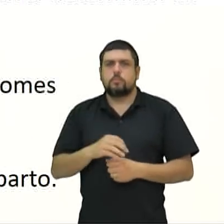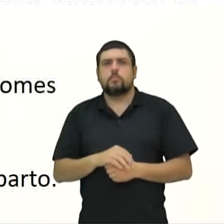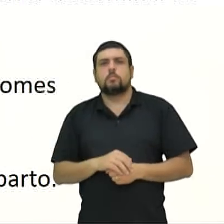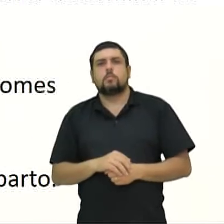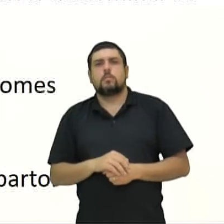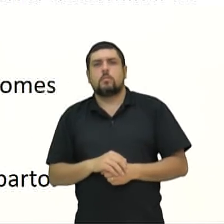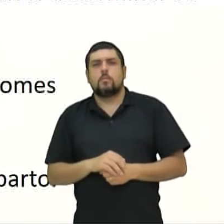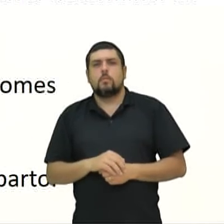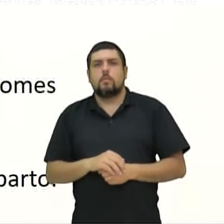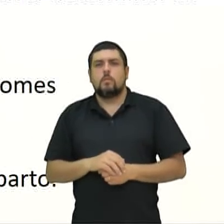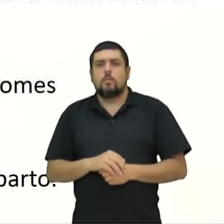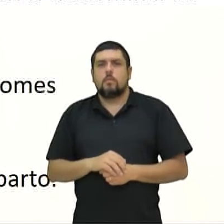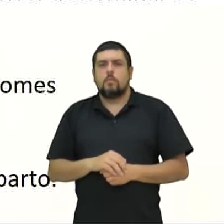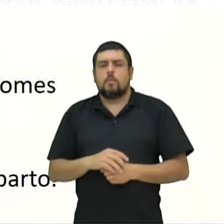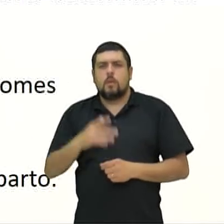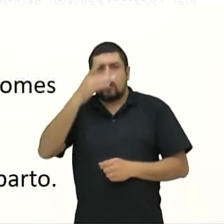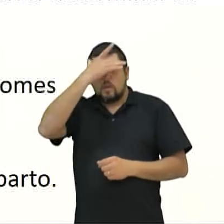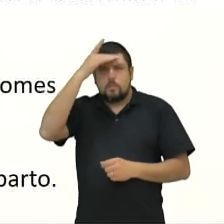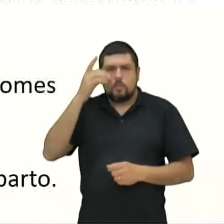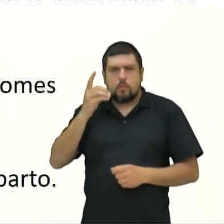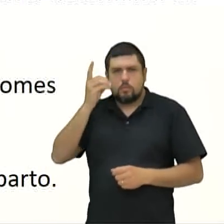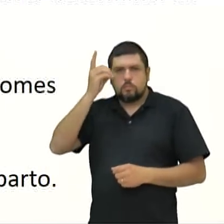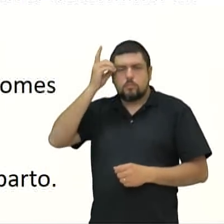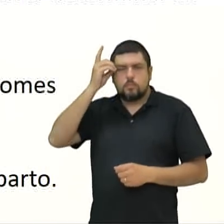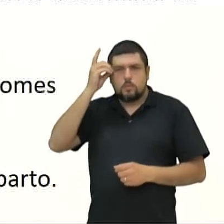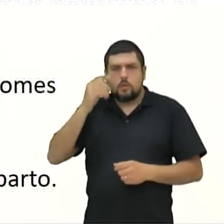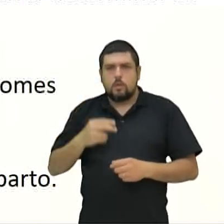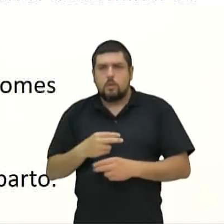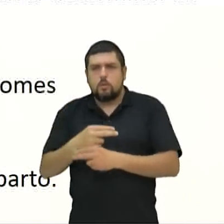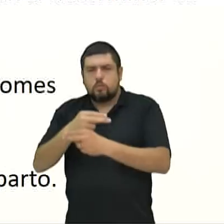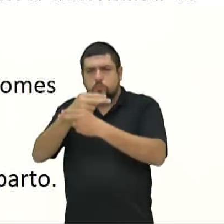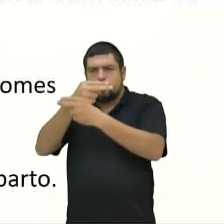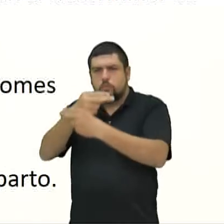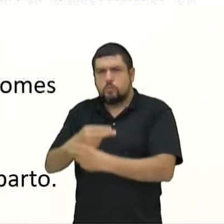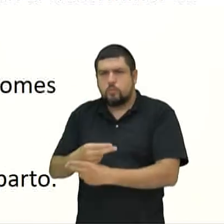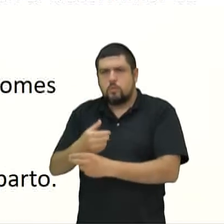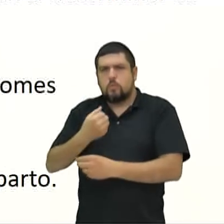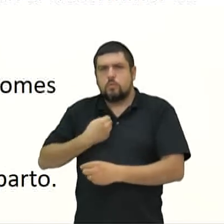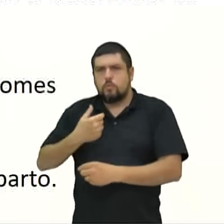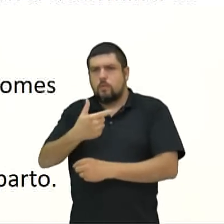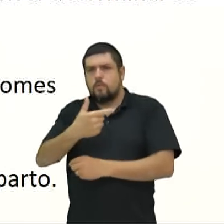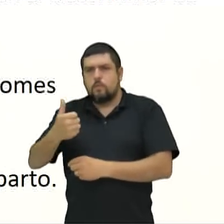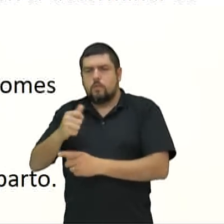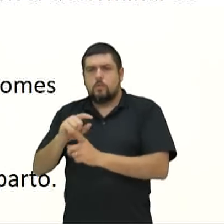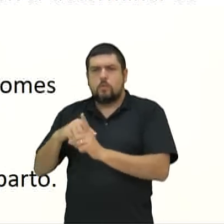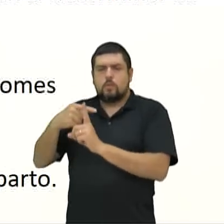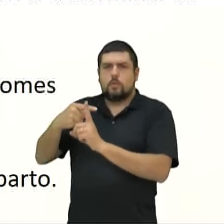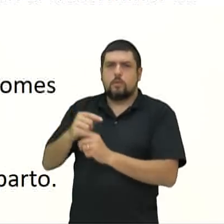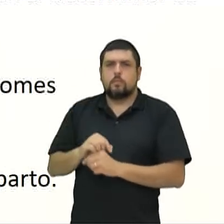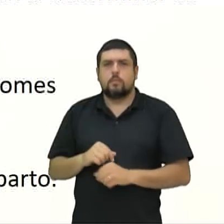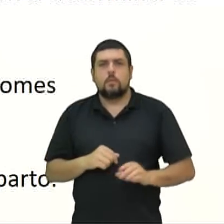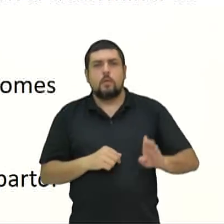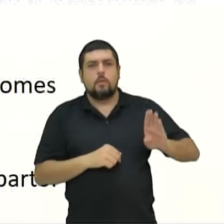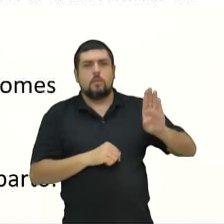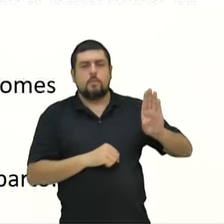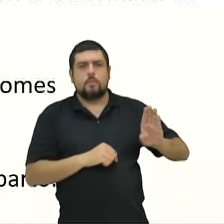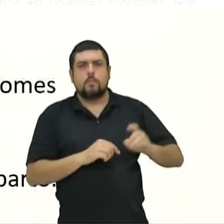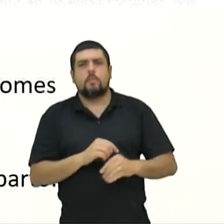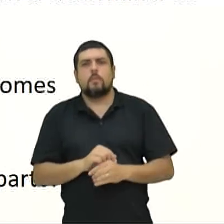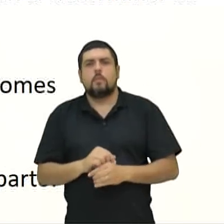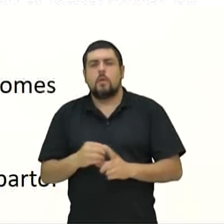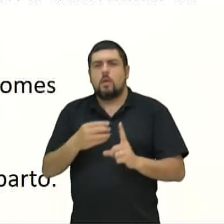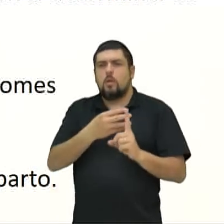com síndrome de Down apresentam um par de cromossomos número 21 a mais? Letra B. Um indivíduo com síndrome de Klinefelter